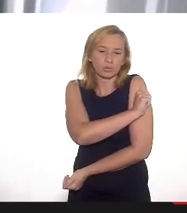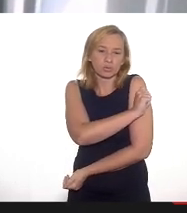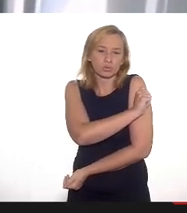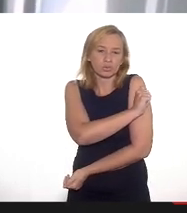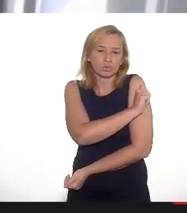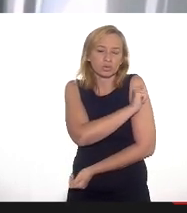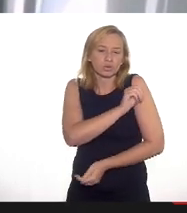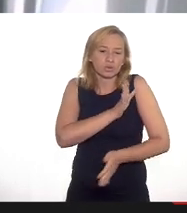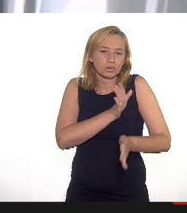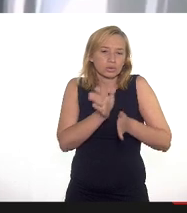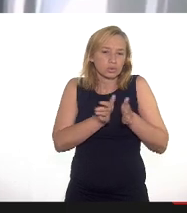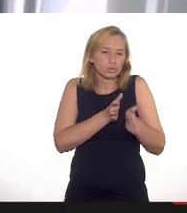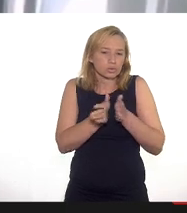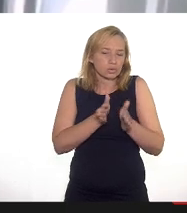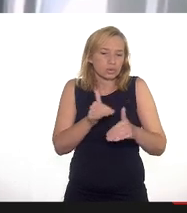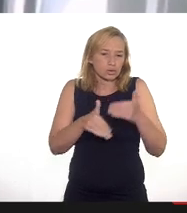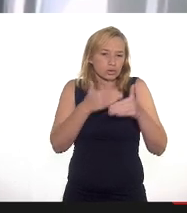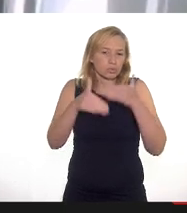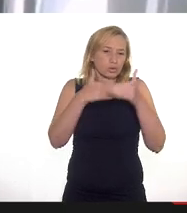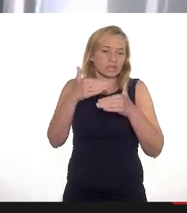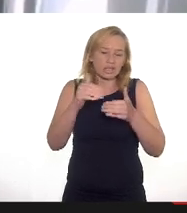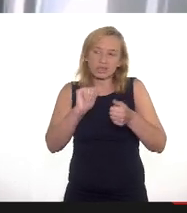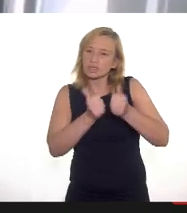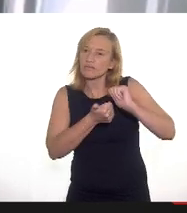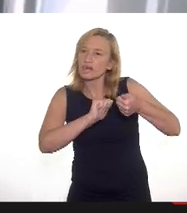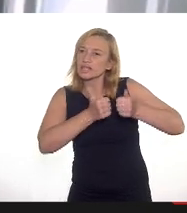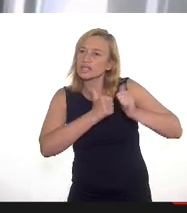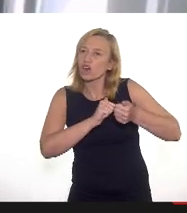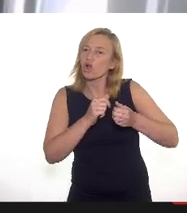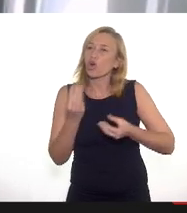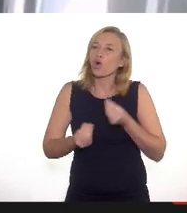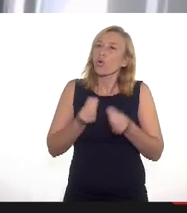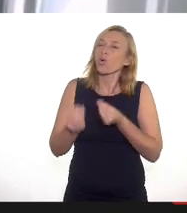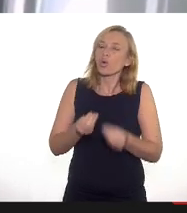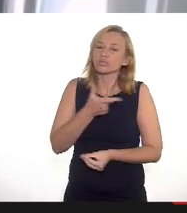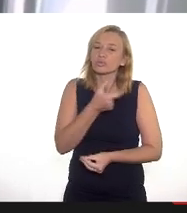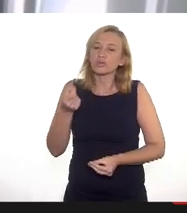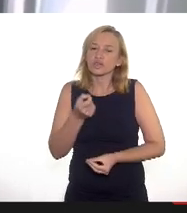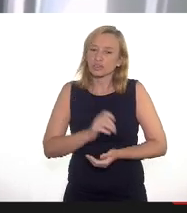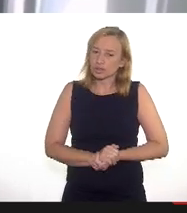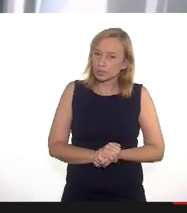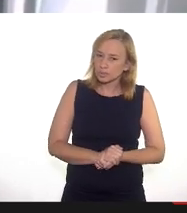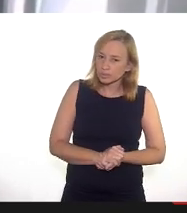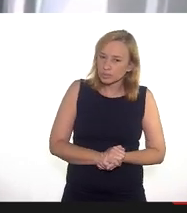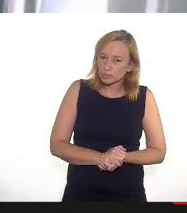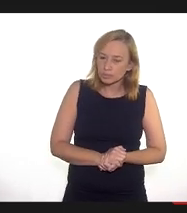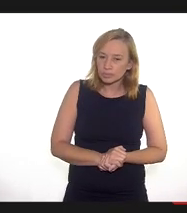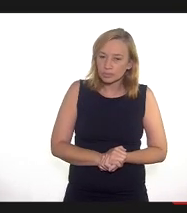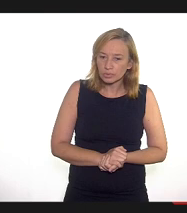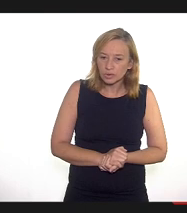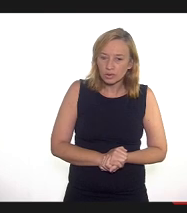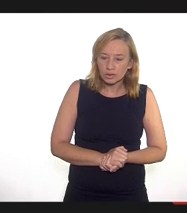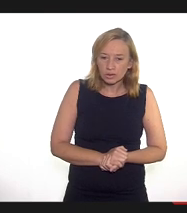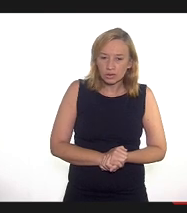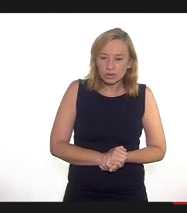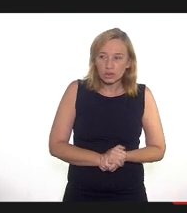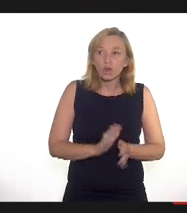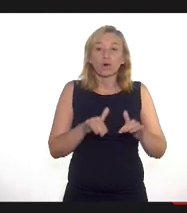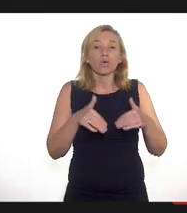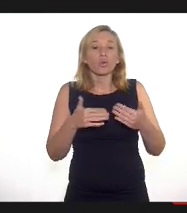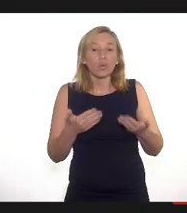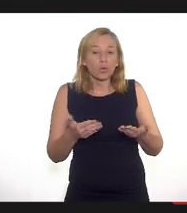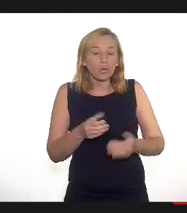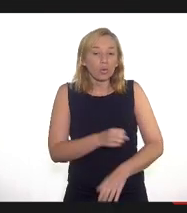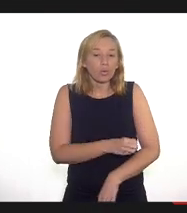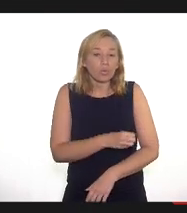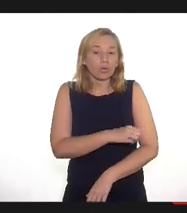como é que funcionaram os processos avaliativos nesse cenário de 2020? O senhor quer estar servindo a qual modalidade?